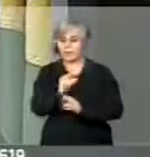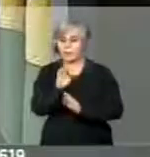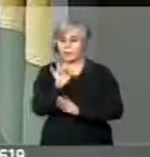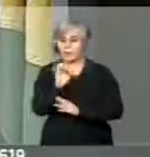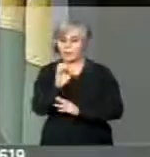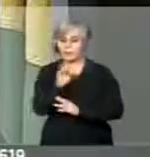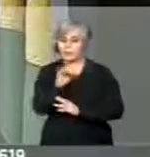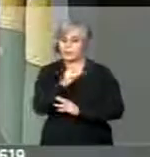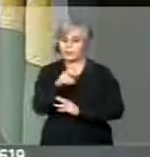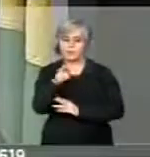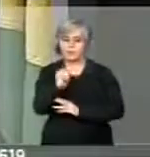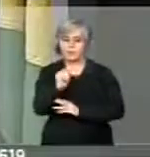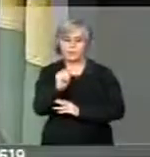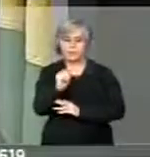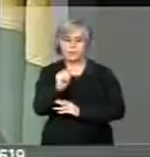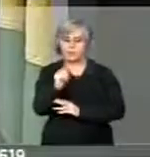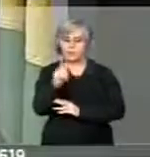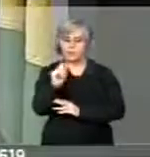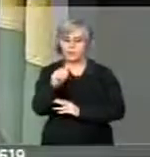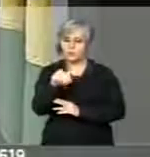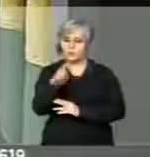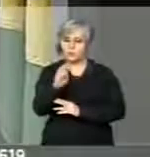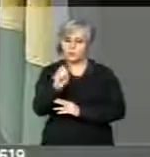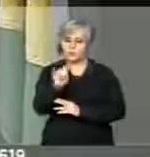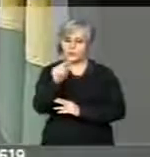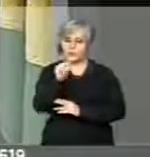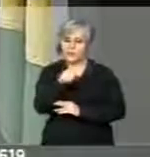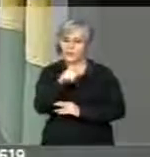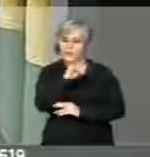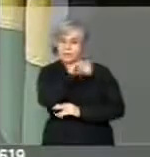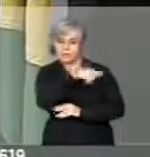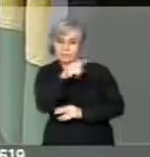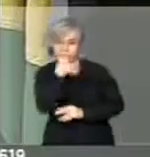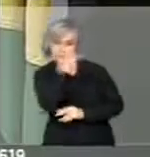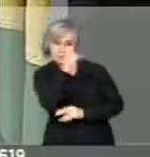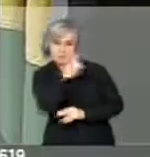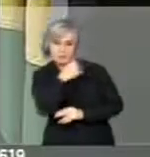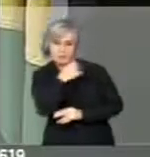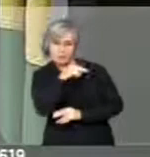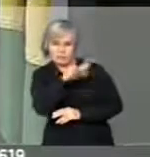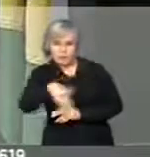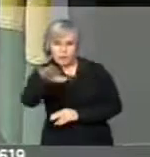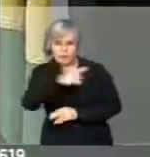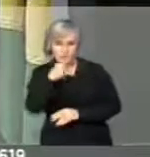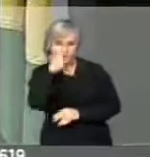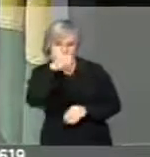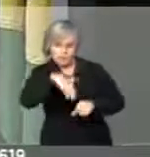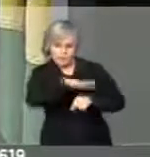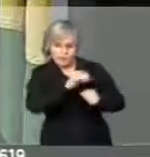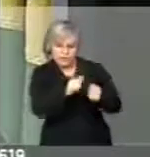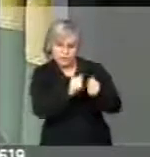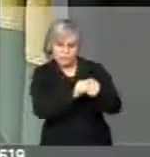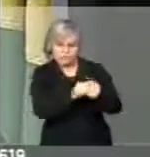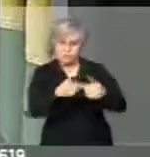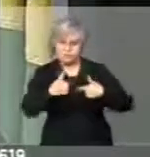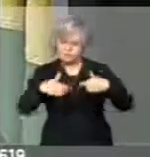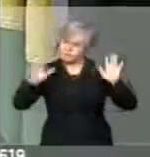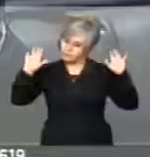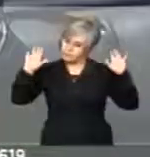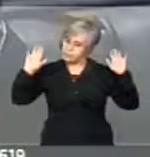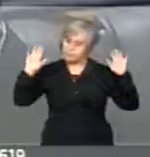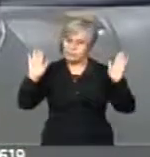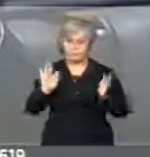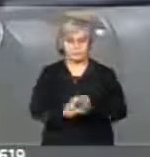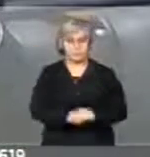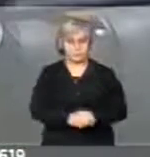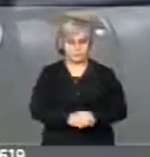fedem, todo mundo fede. Comigo não. Então eu concedo uma parte ao nobre deputado Heráclito Forte. Meu caro deputado